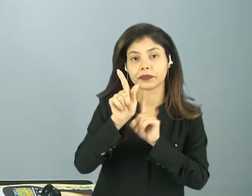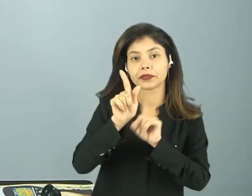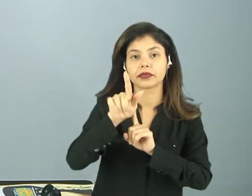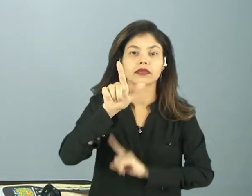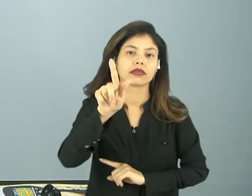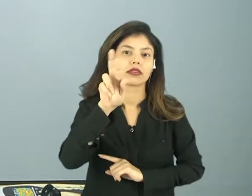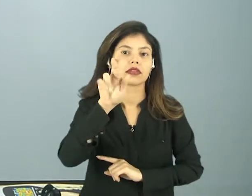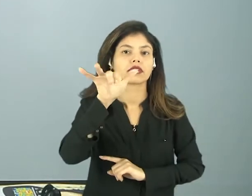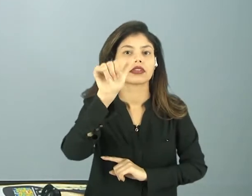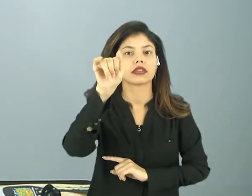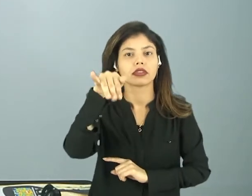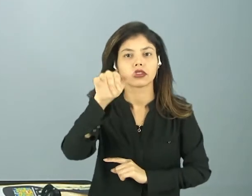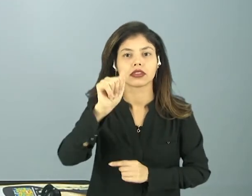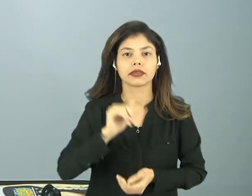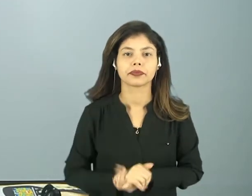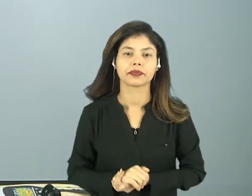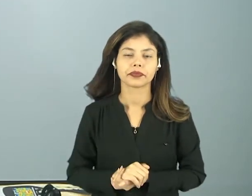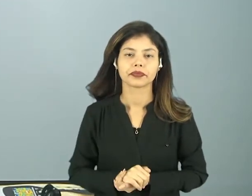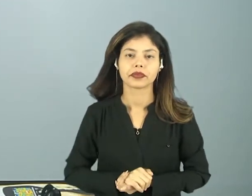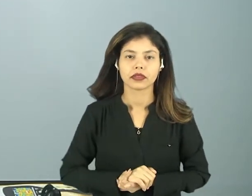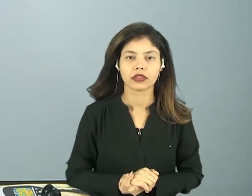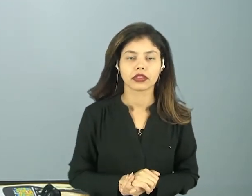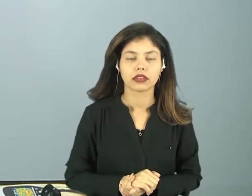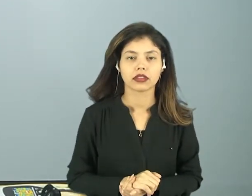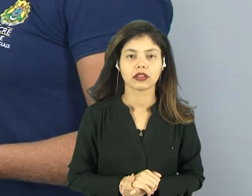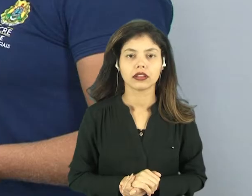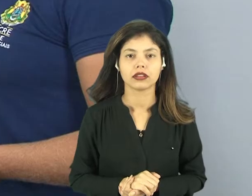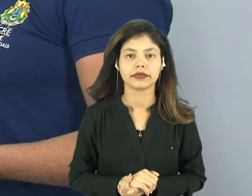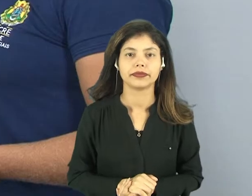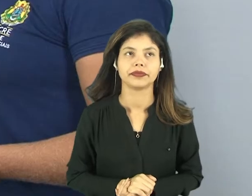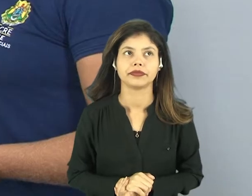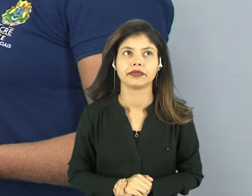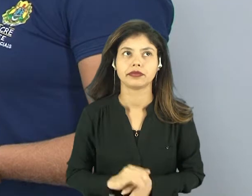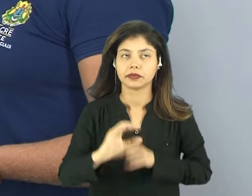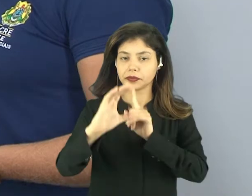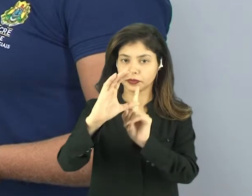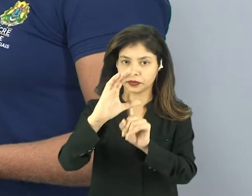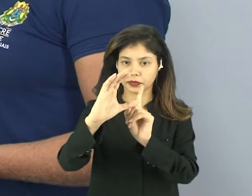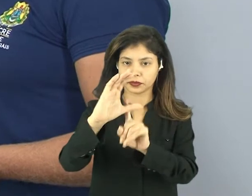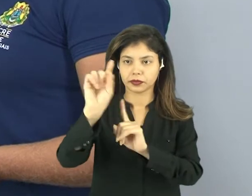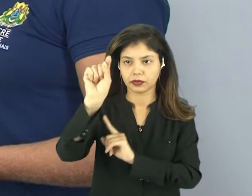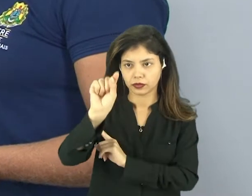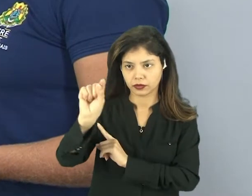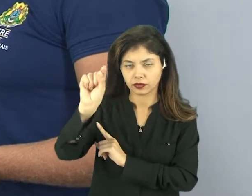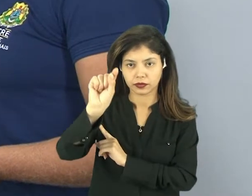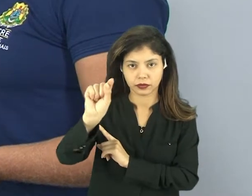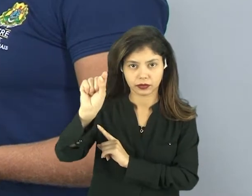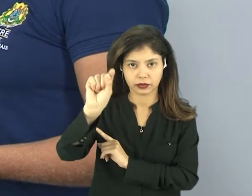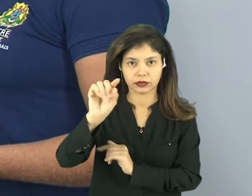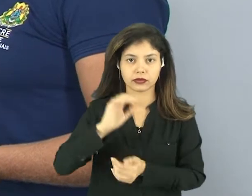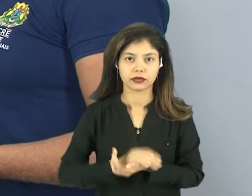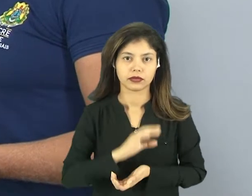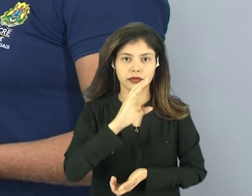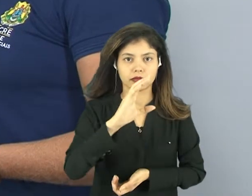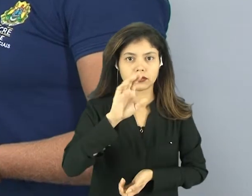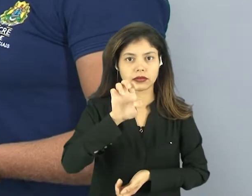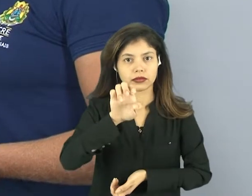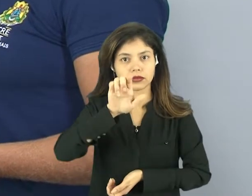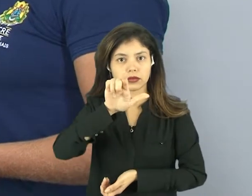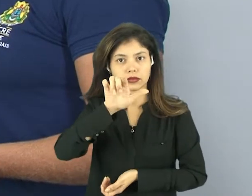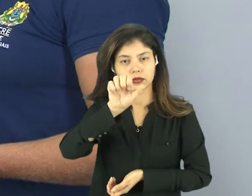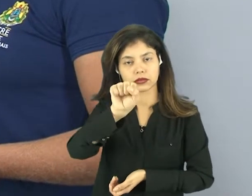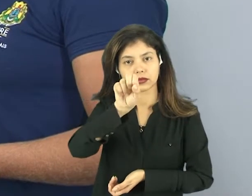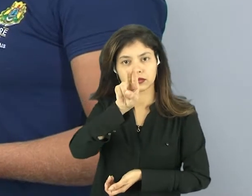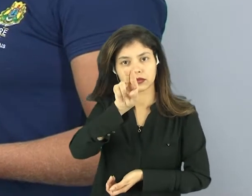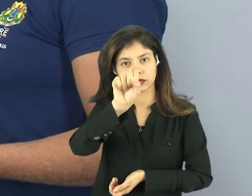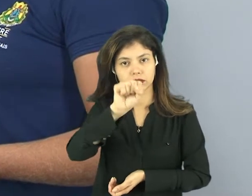representa grama, gramas. Esse C com esse zerinho aqui em cima,